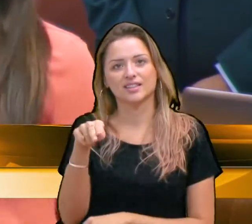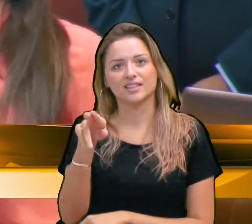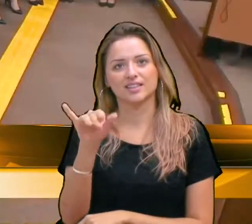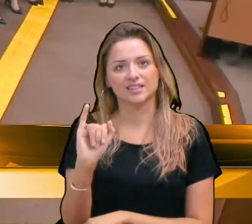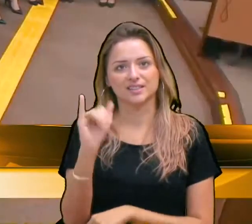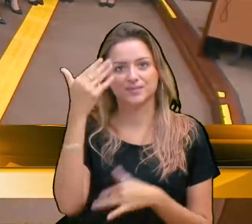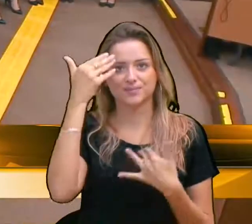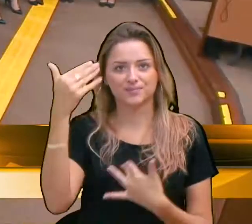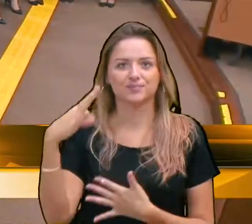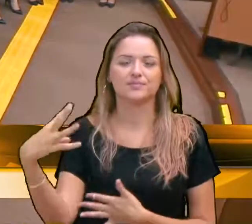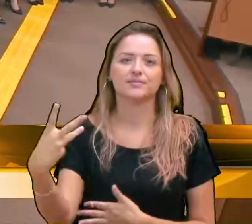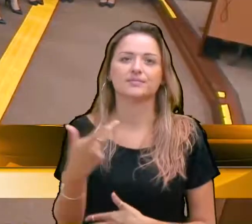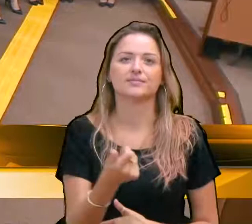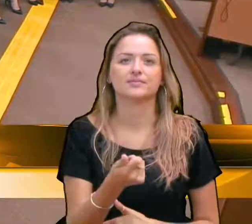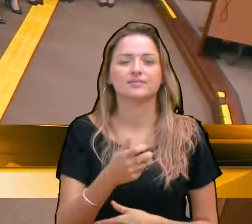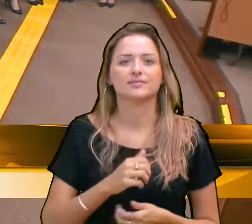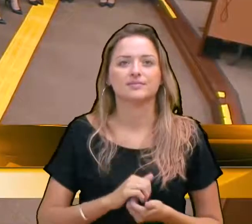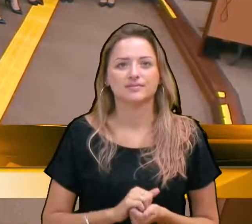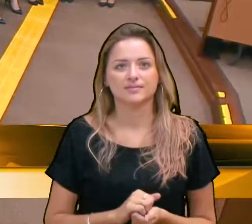todos.